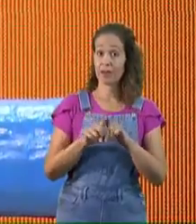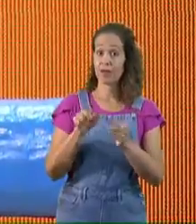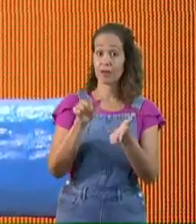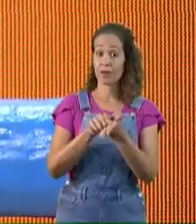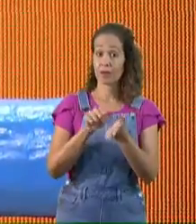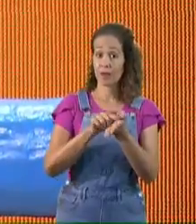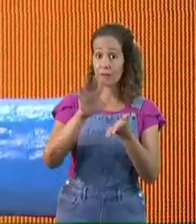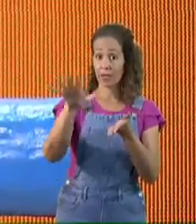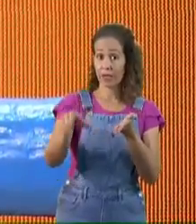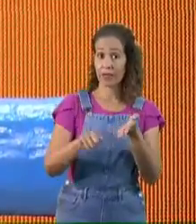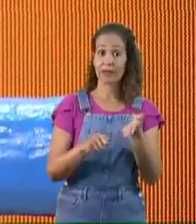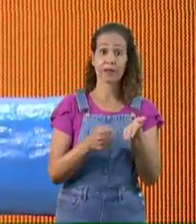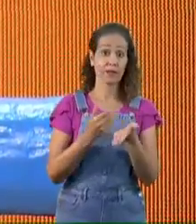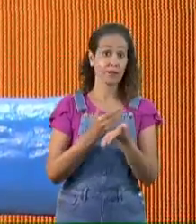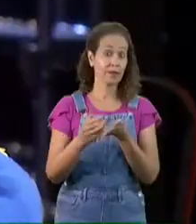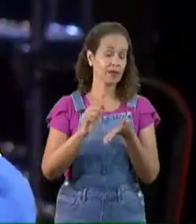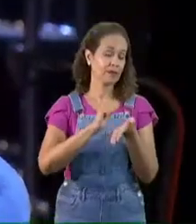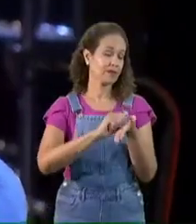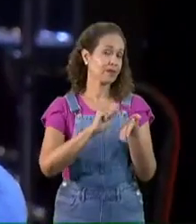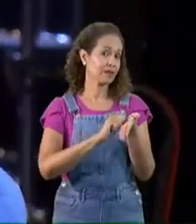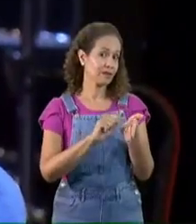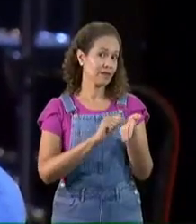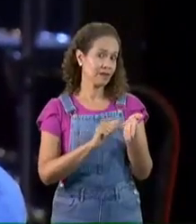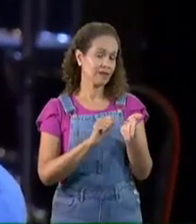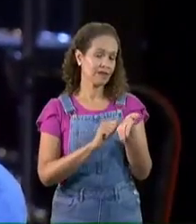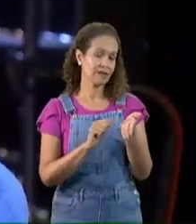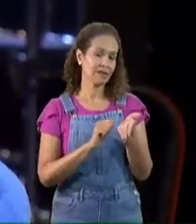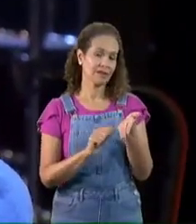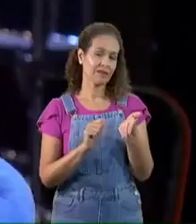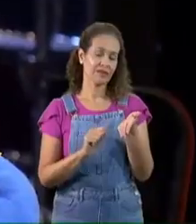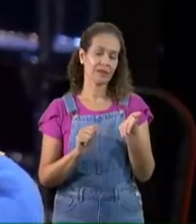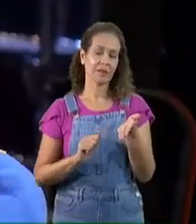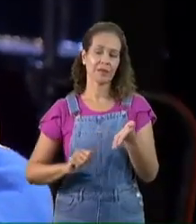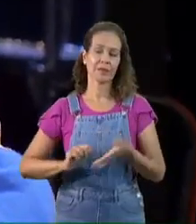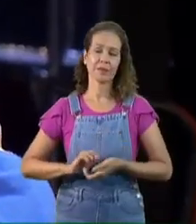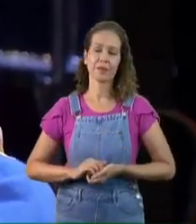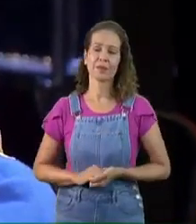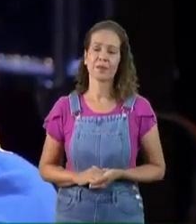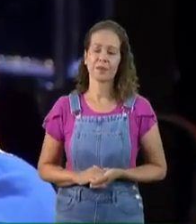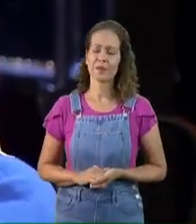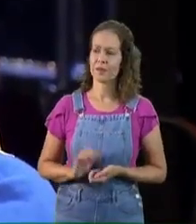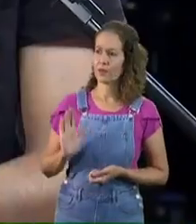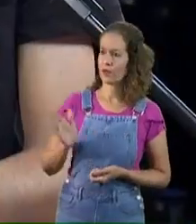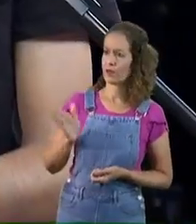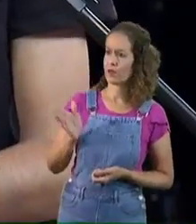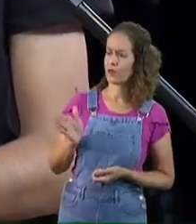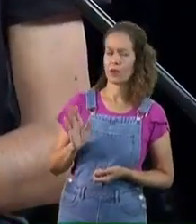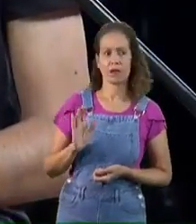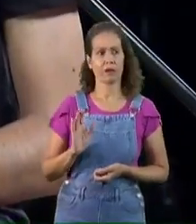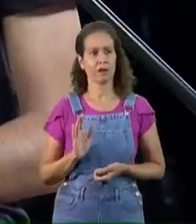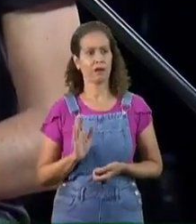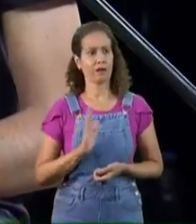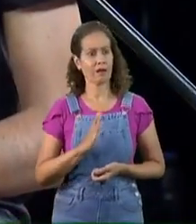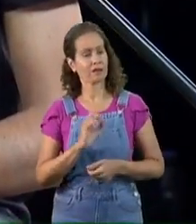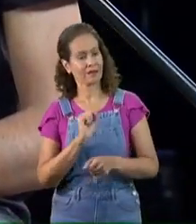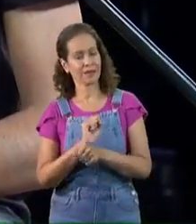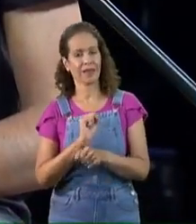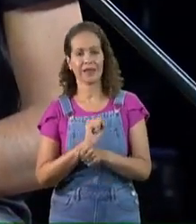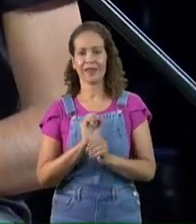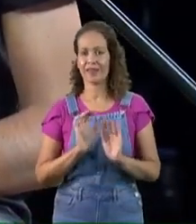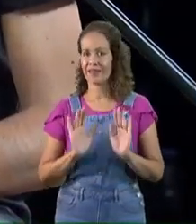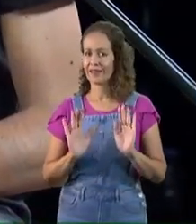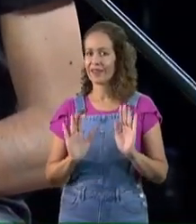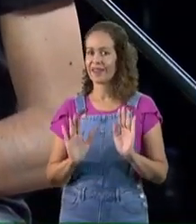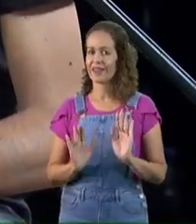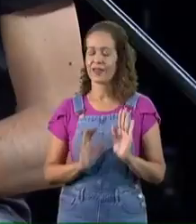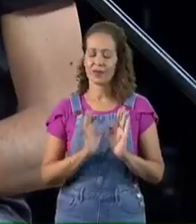papel para você escrever. Já? Já? Espera aí, que eu estou desenhando, fazendo o